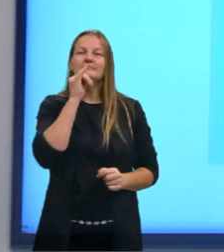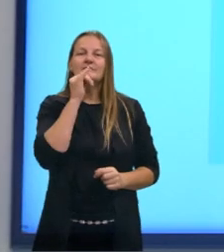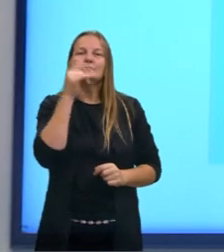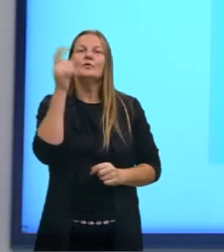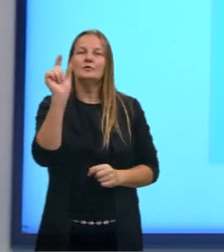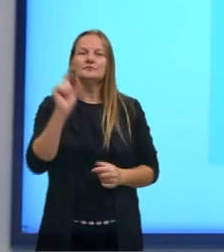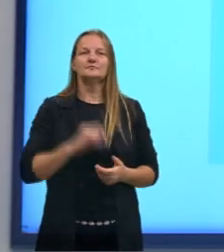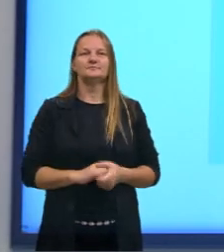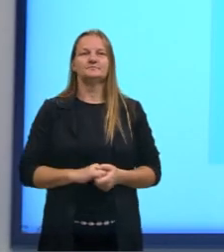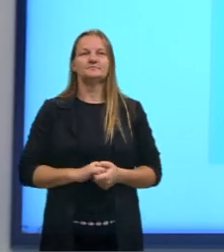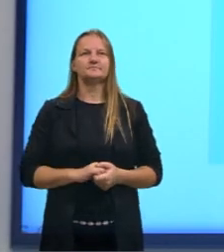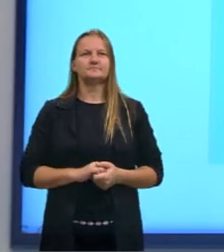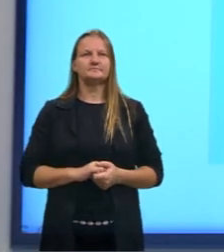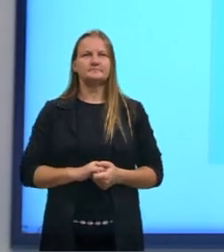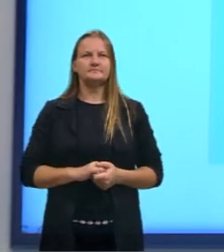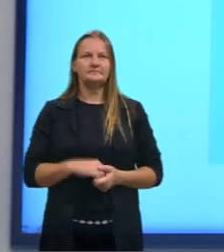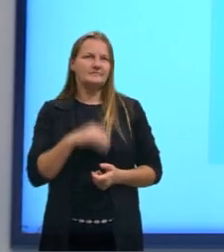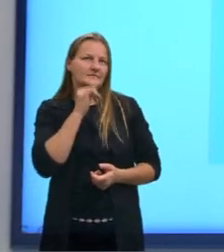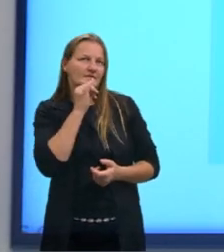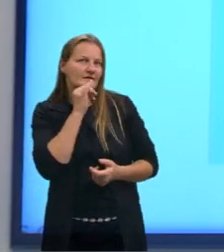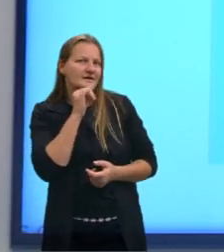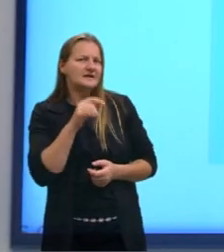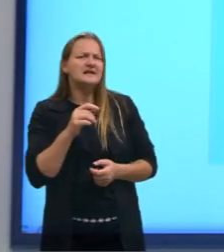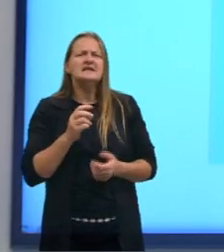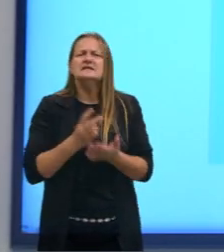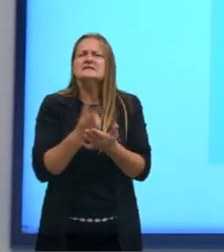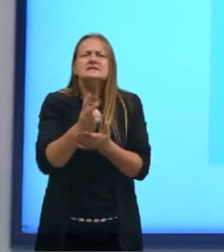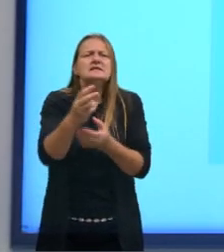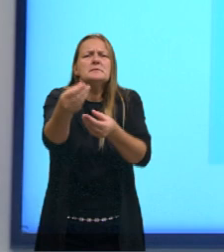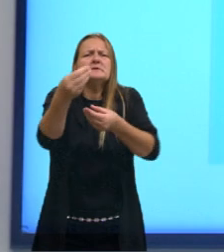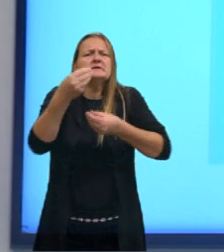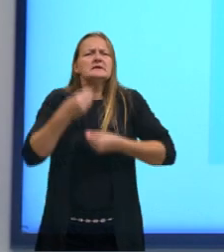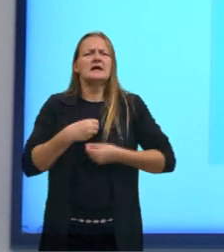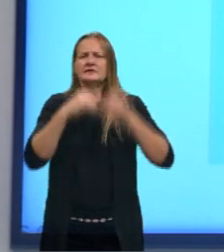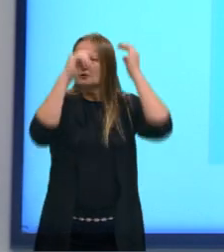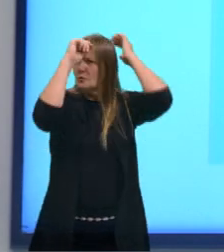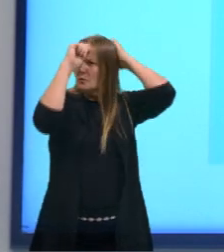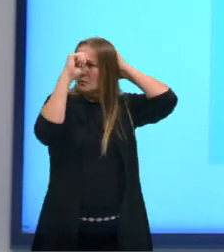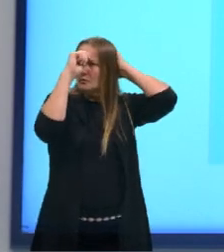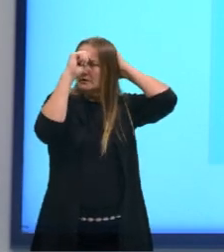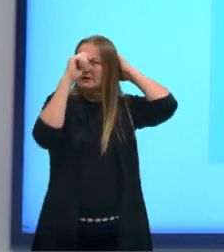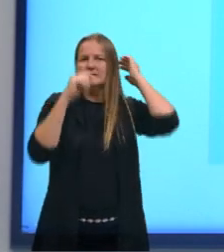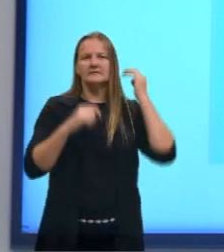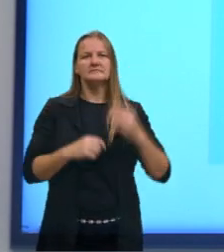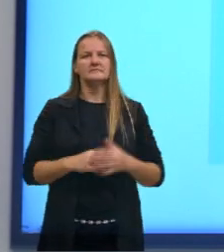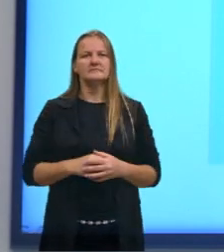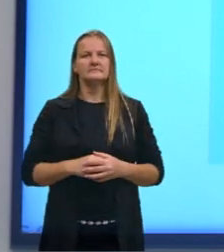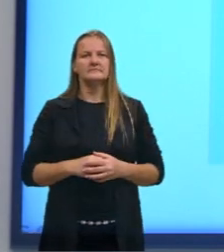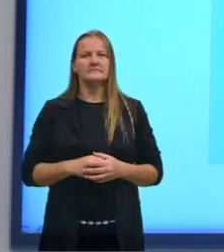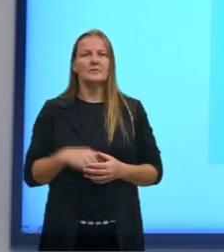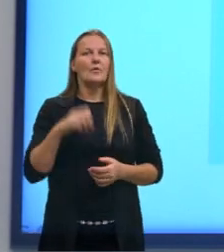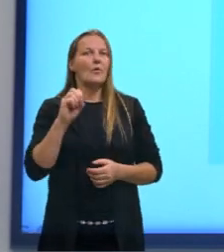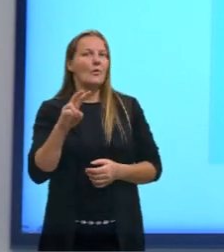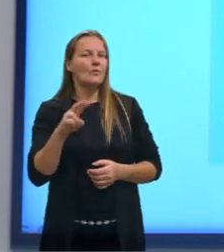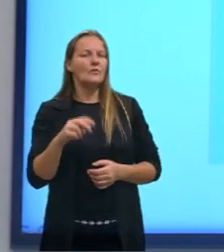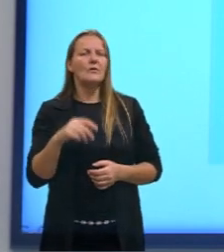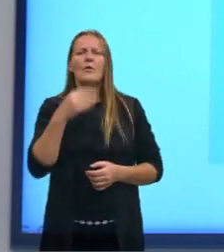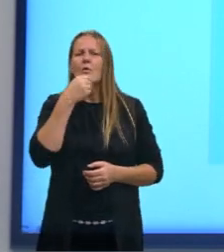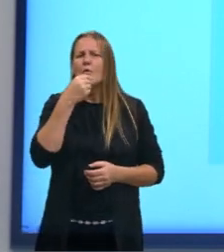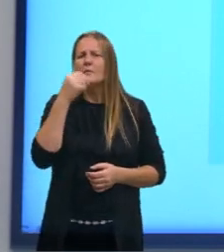aqui de polissemia ele sempre traz um boné na cabeça ou